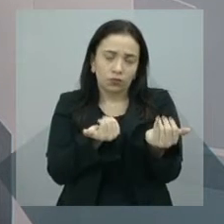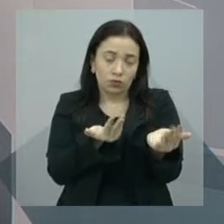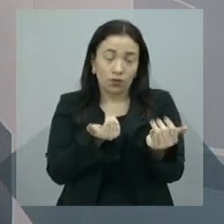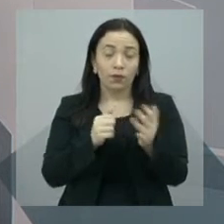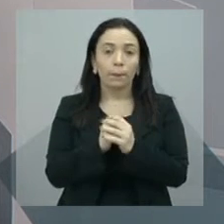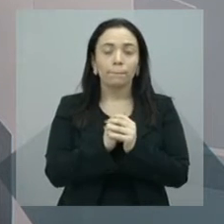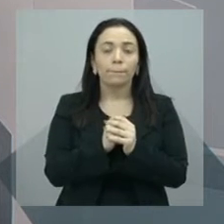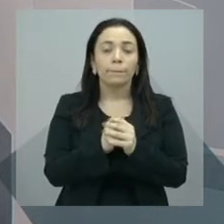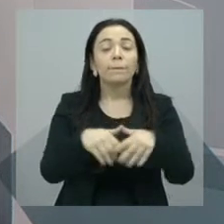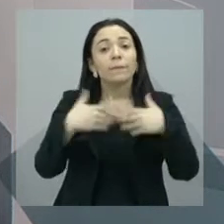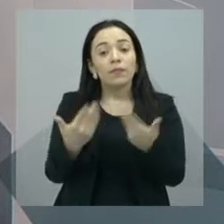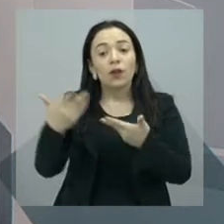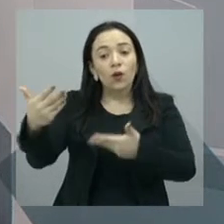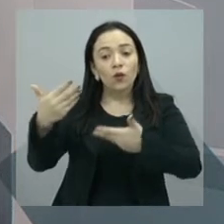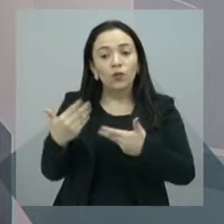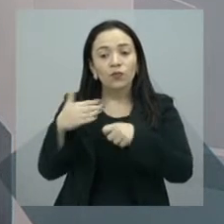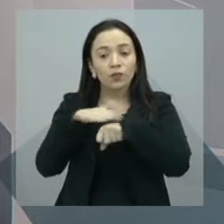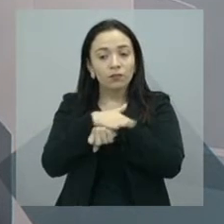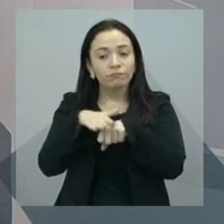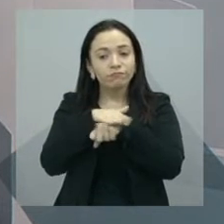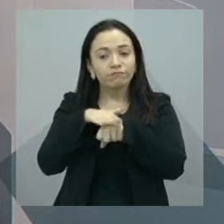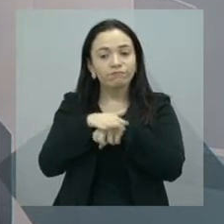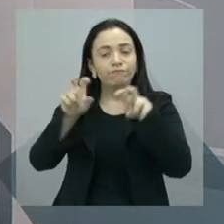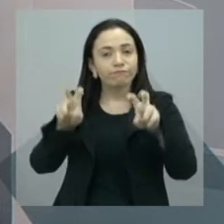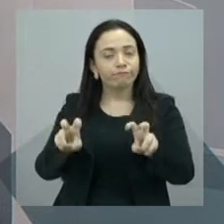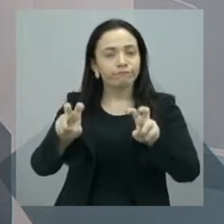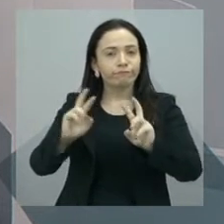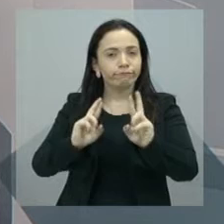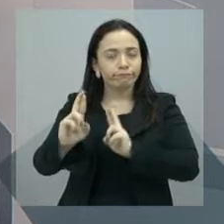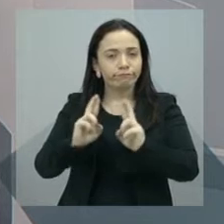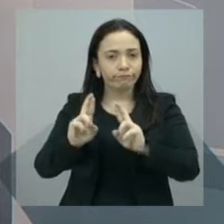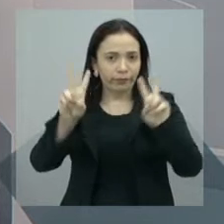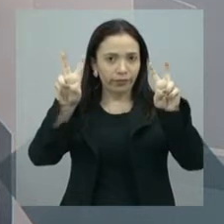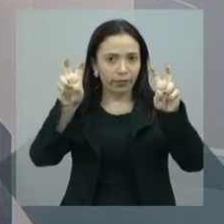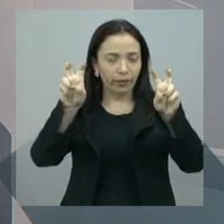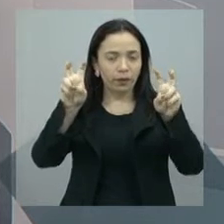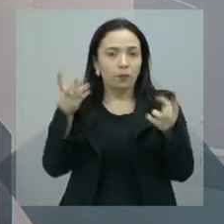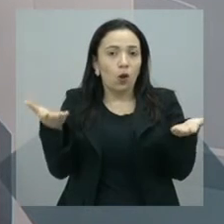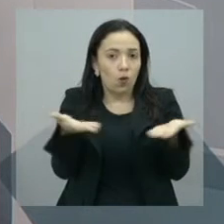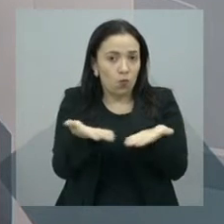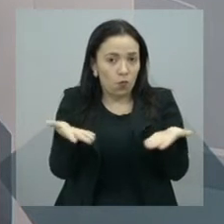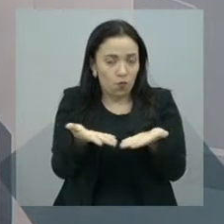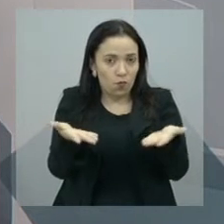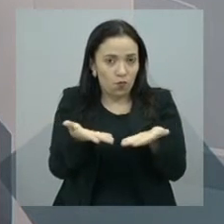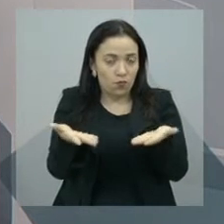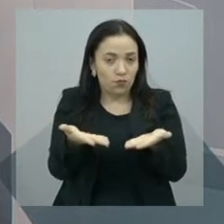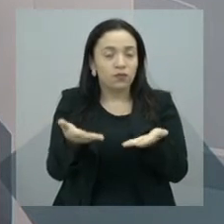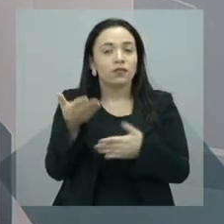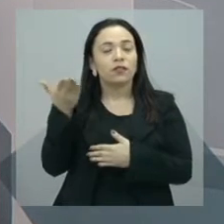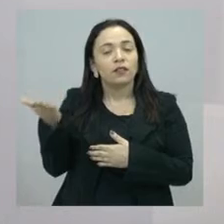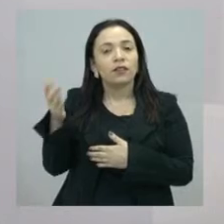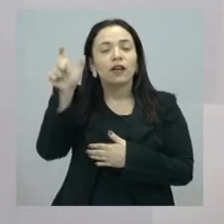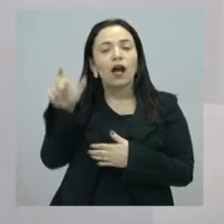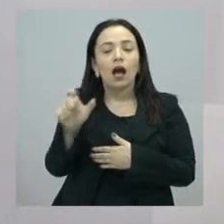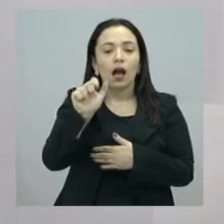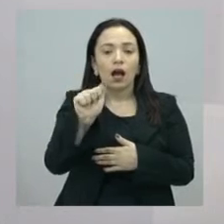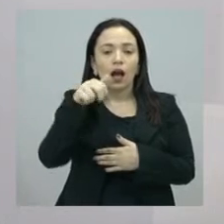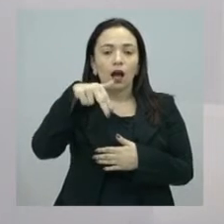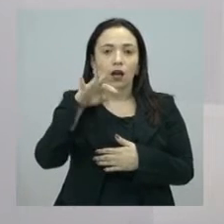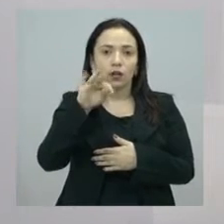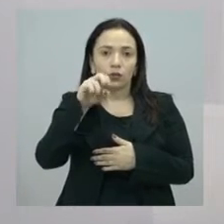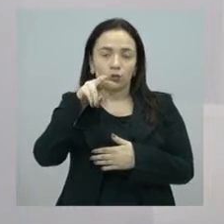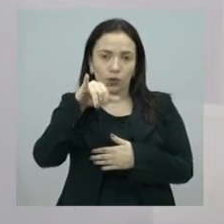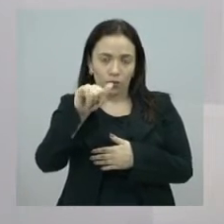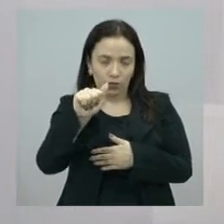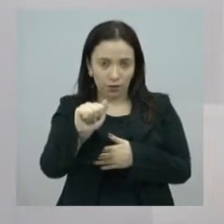adolescentes. E para falar sobre este tema, estamos recebendo aqui no estúdio da TV Fortaleza a doutora Antônia Lima